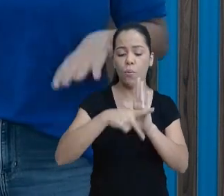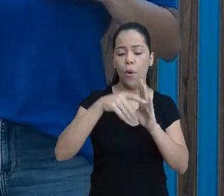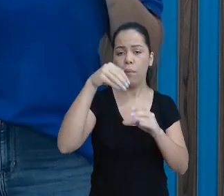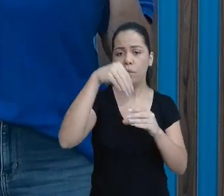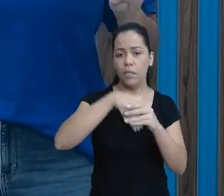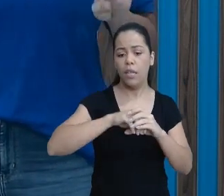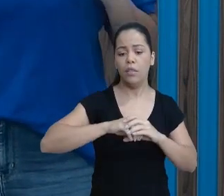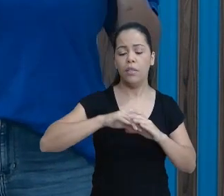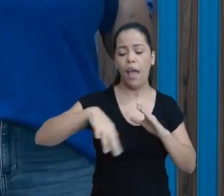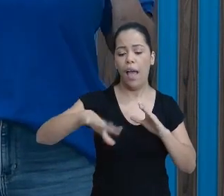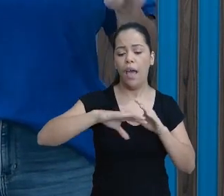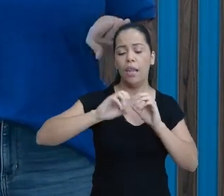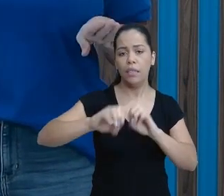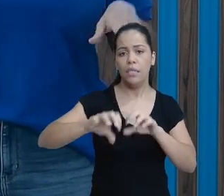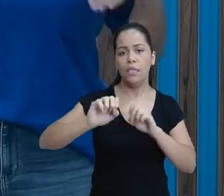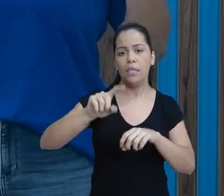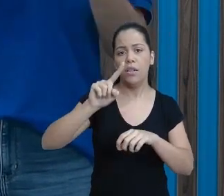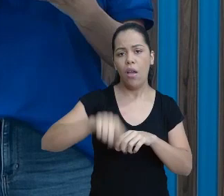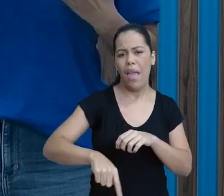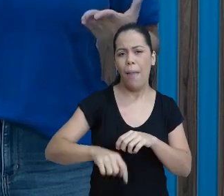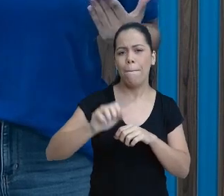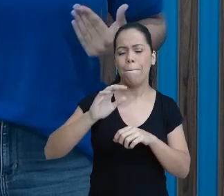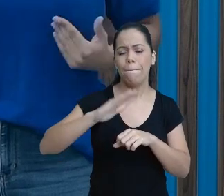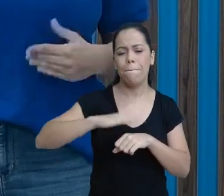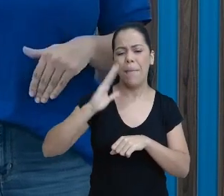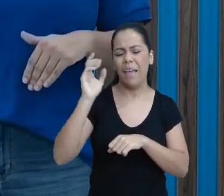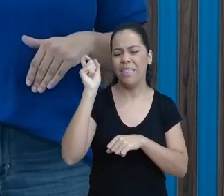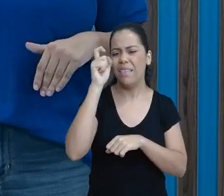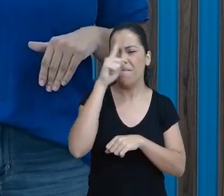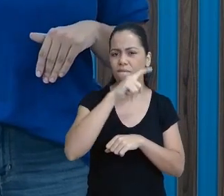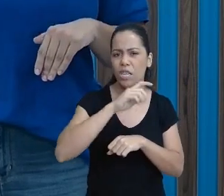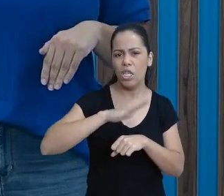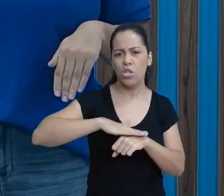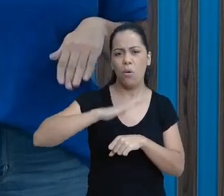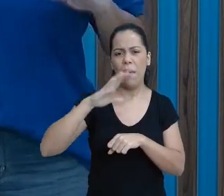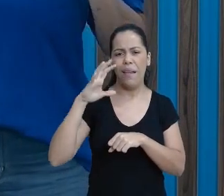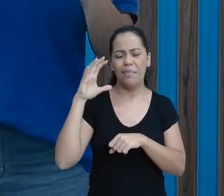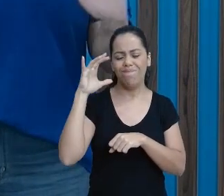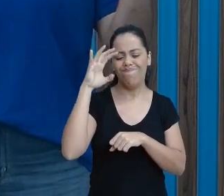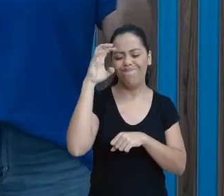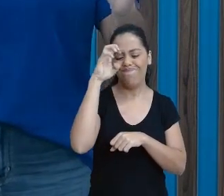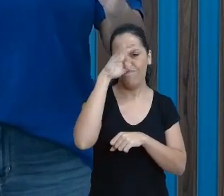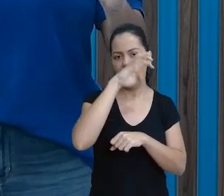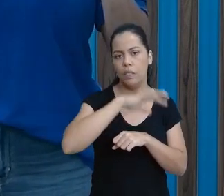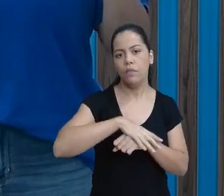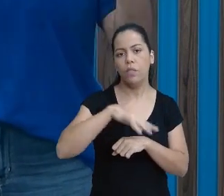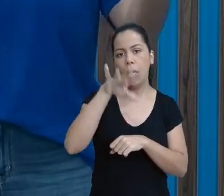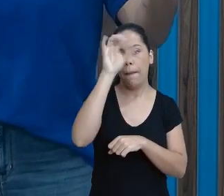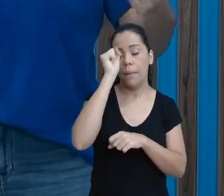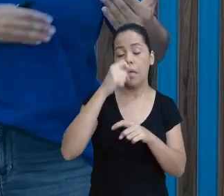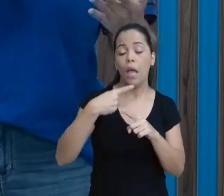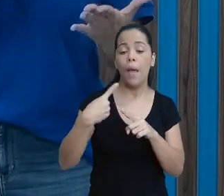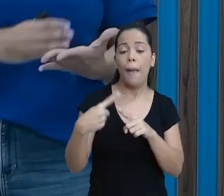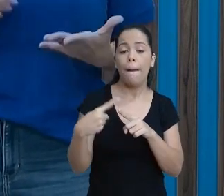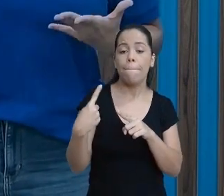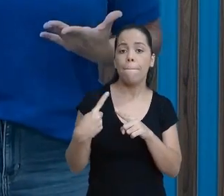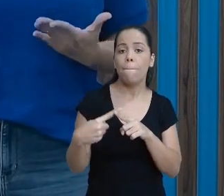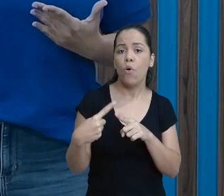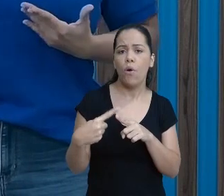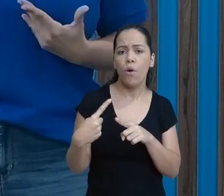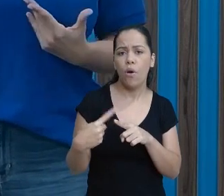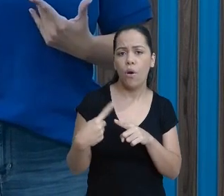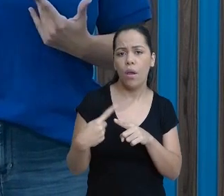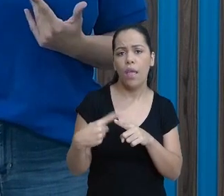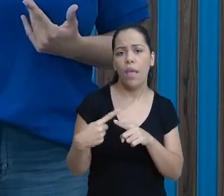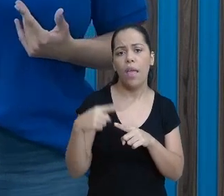menos maleáveis, digamos assim. As estruturas são mais rígidas. Mas por quê? Por causa do meio